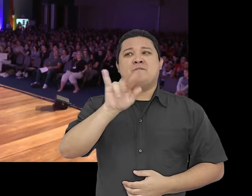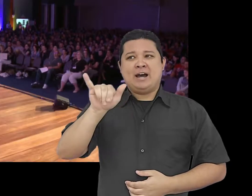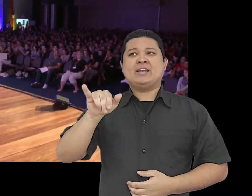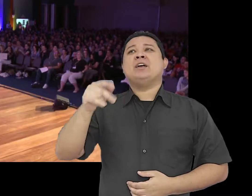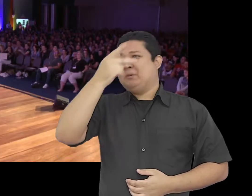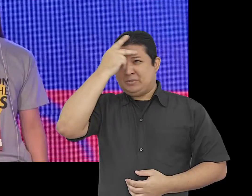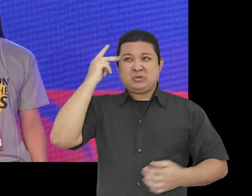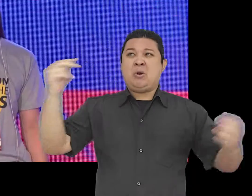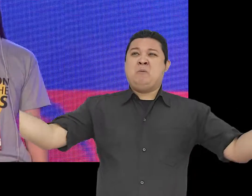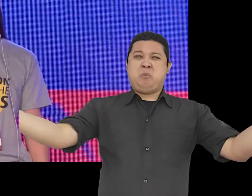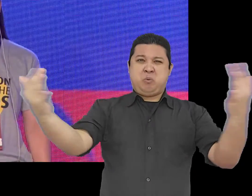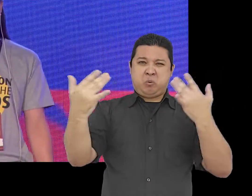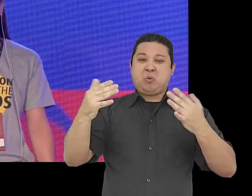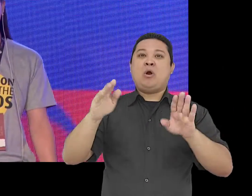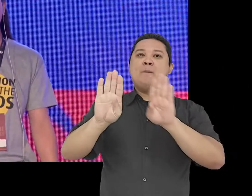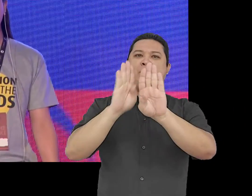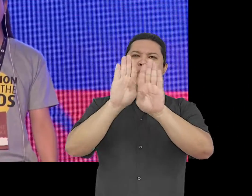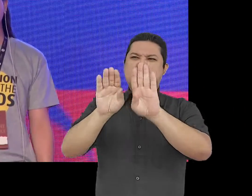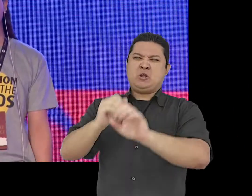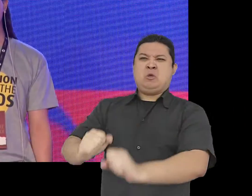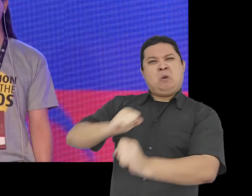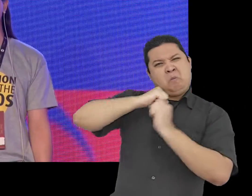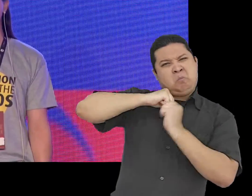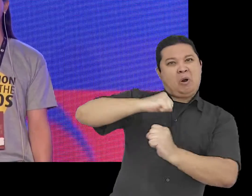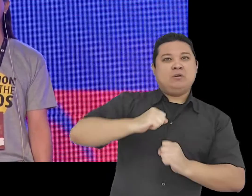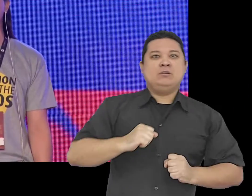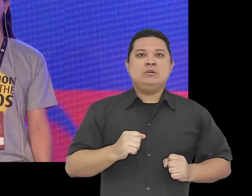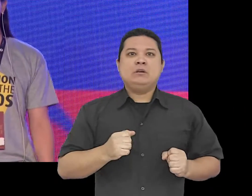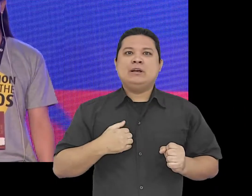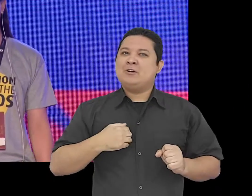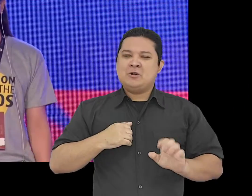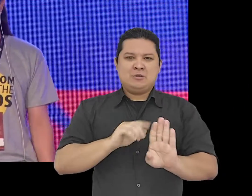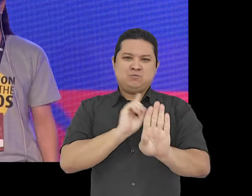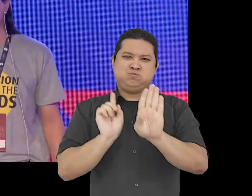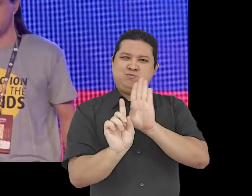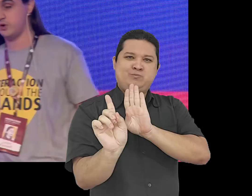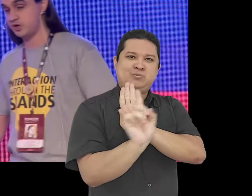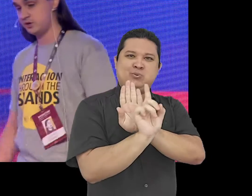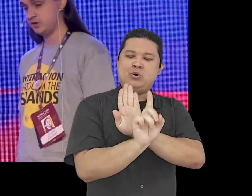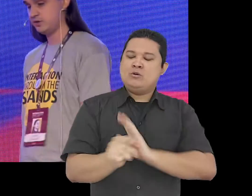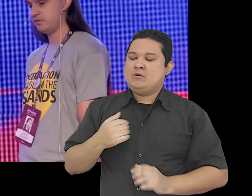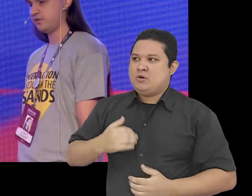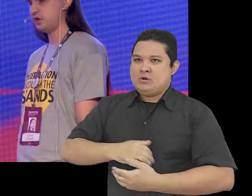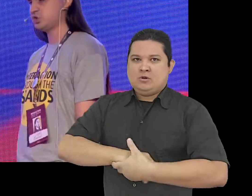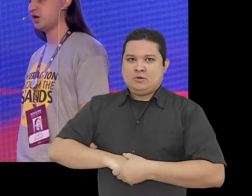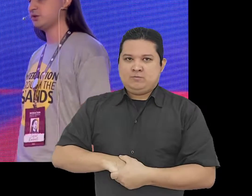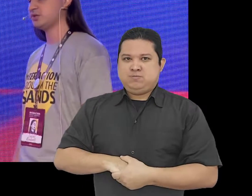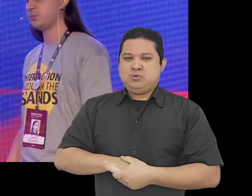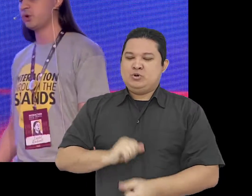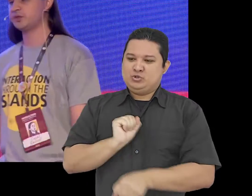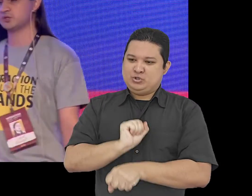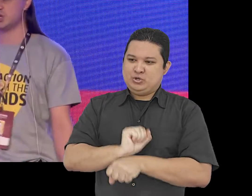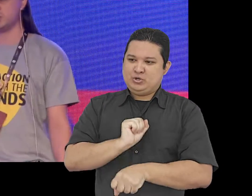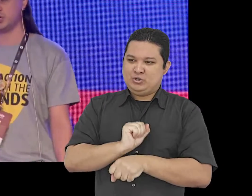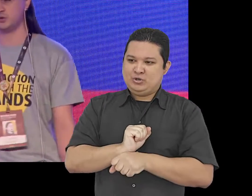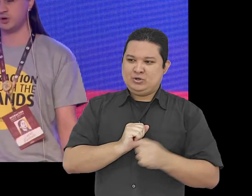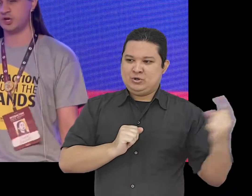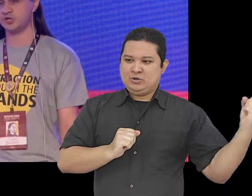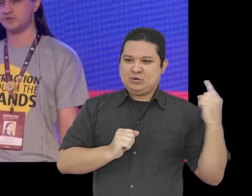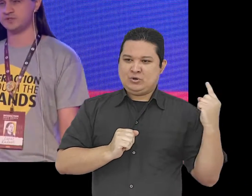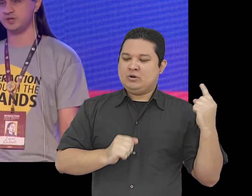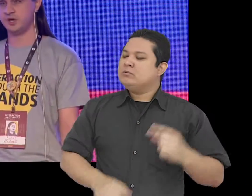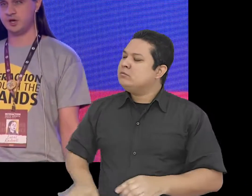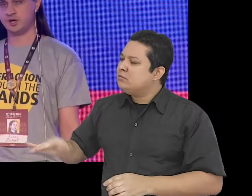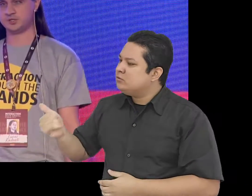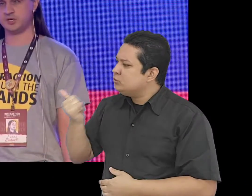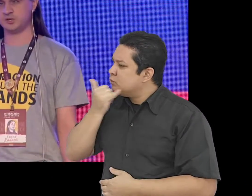vai derrubar essa porta. E aquele alarme, cara, eu comecei a ficar nervoso. Abri a porta, saí para fora, fiquei de lado, assim, na porta, só esperando o